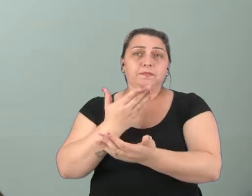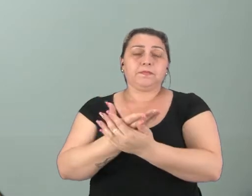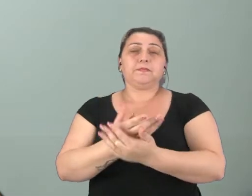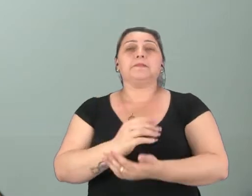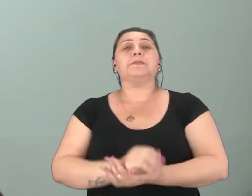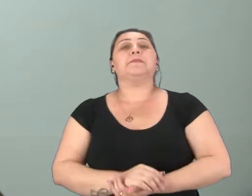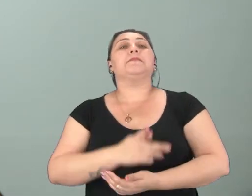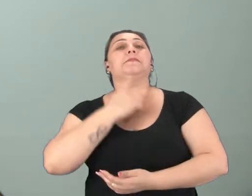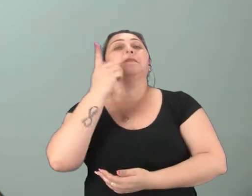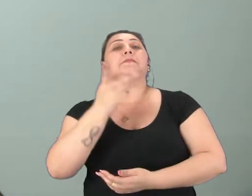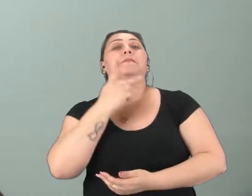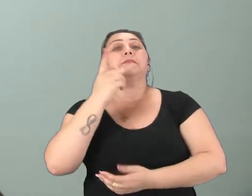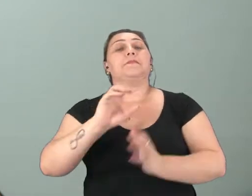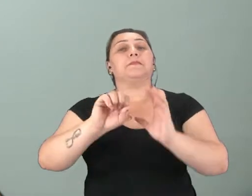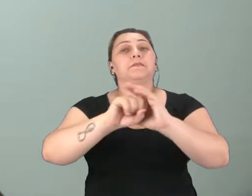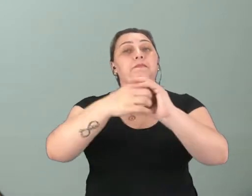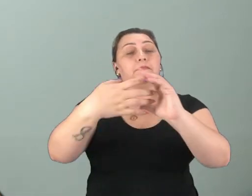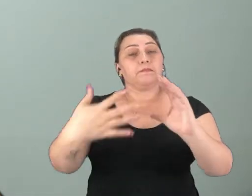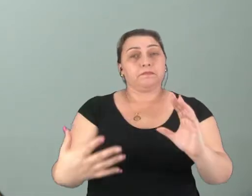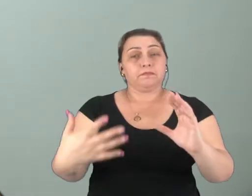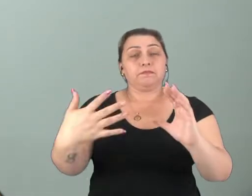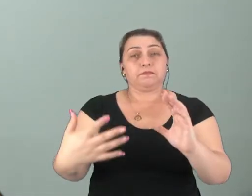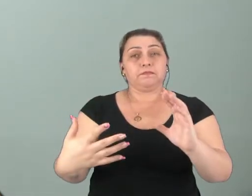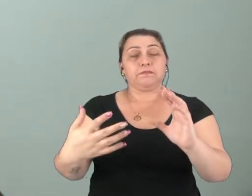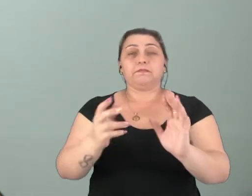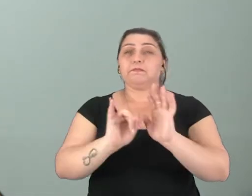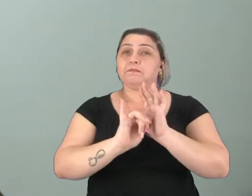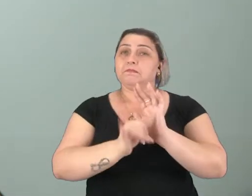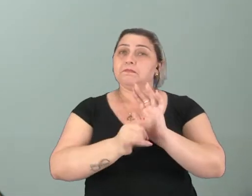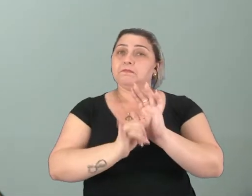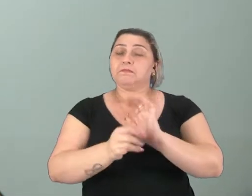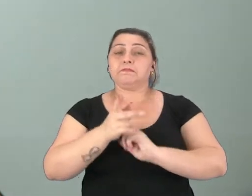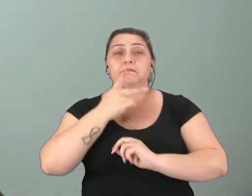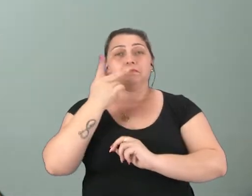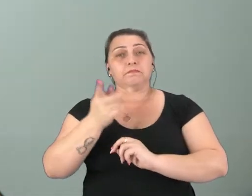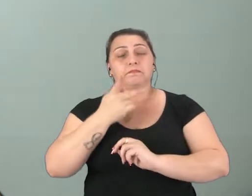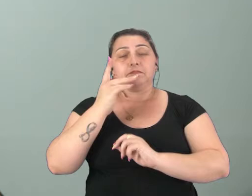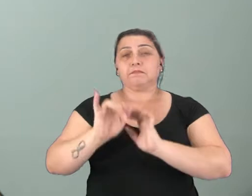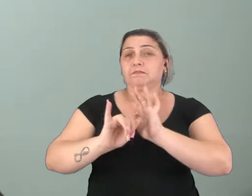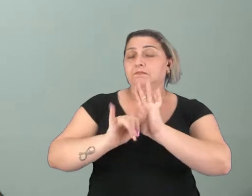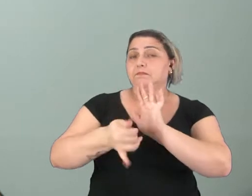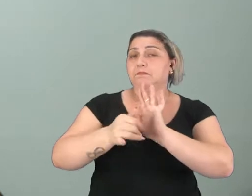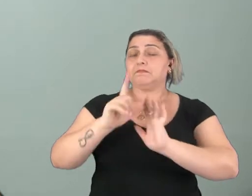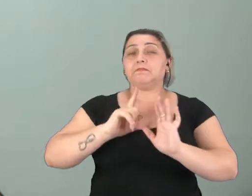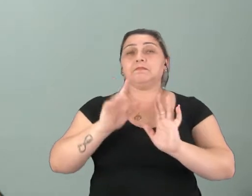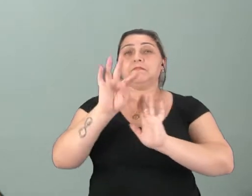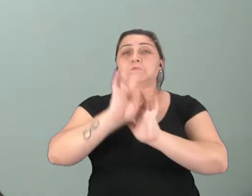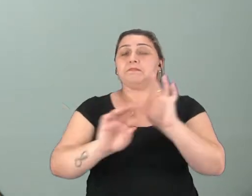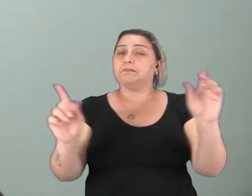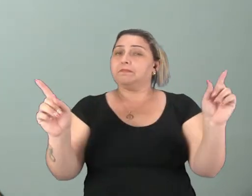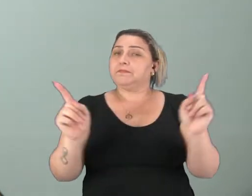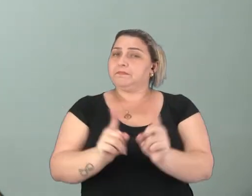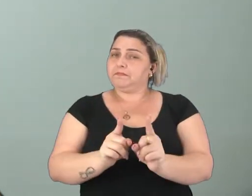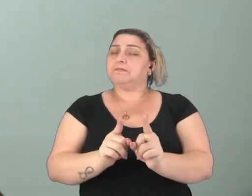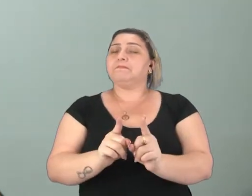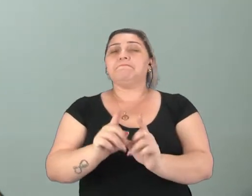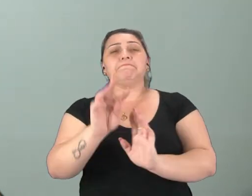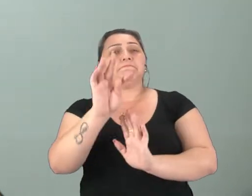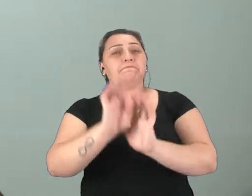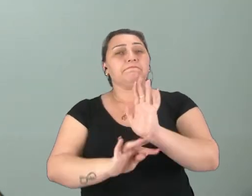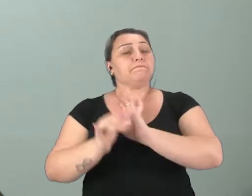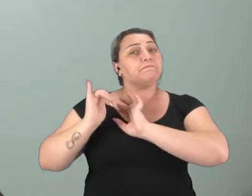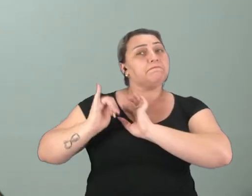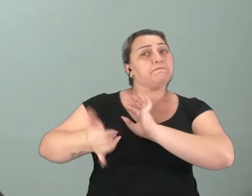anterior, nós falamos sobre as características da fábula. Falamos que as fábulas são textos curtos, são